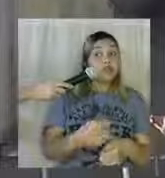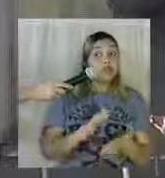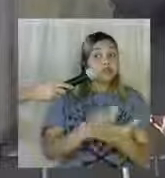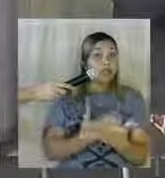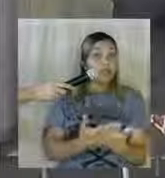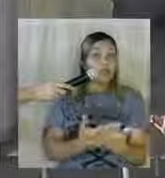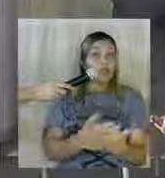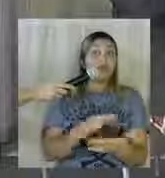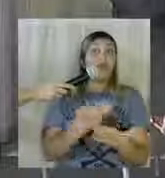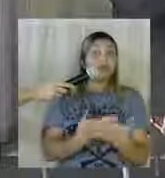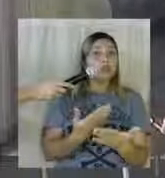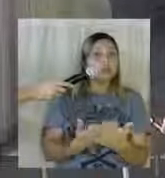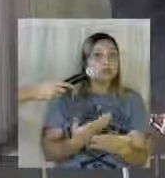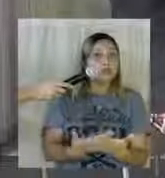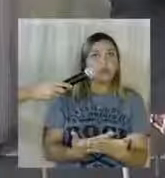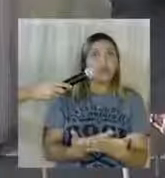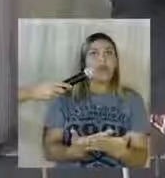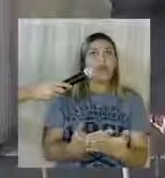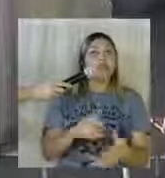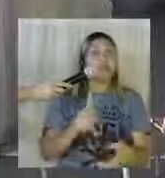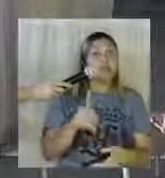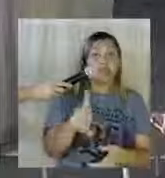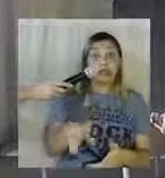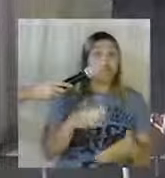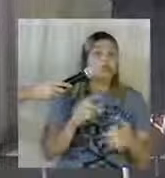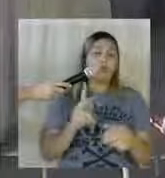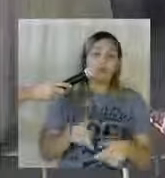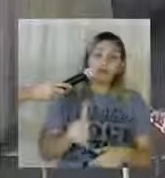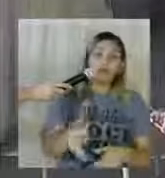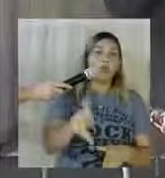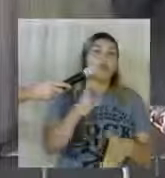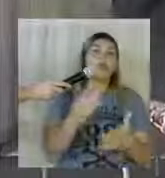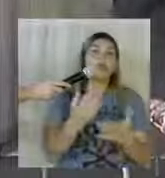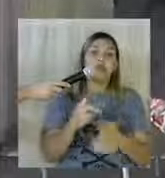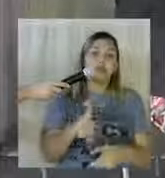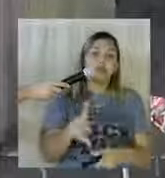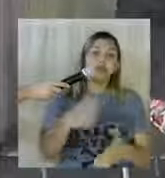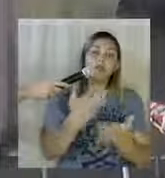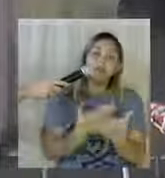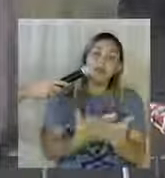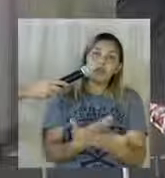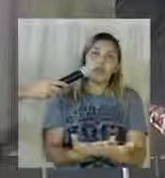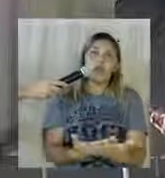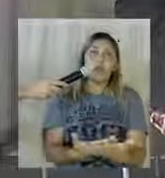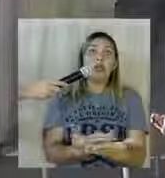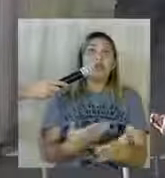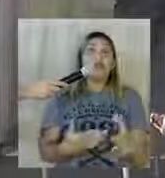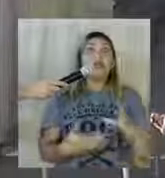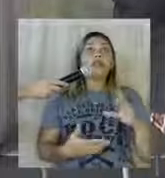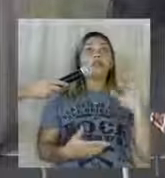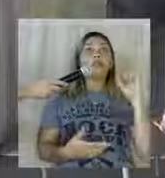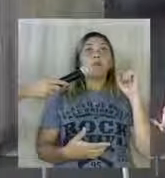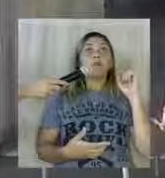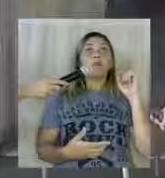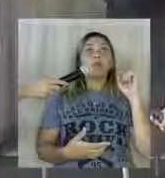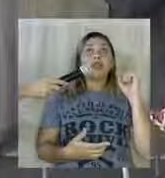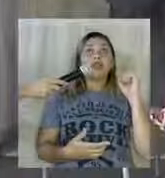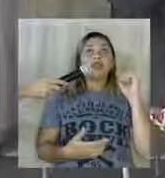Nós, intérpretes, estudamos sempre, continua sempre estudando.